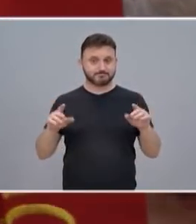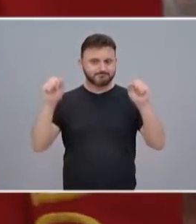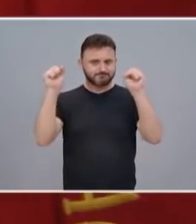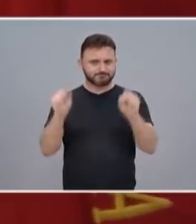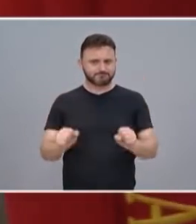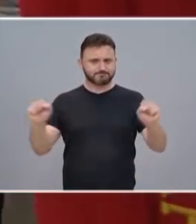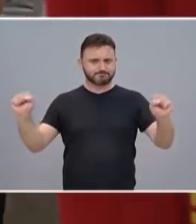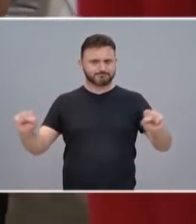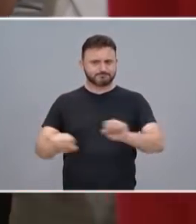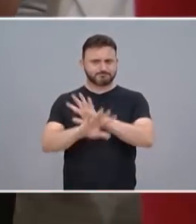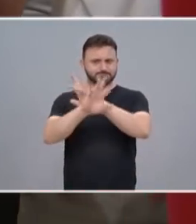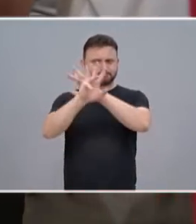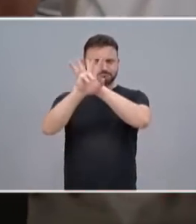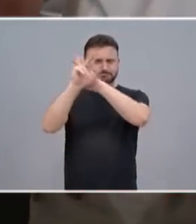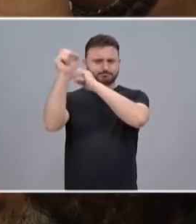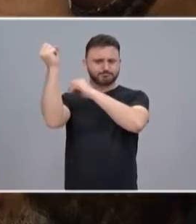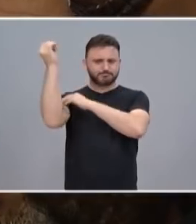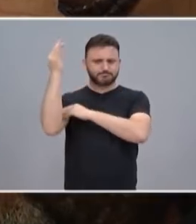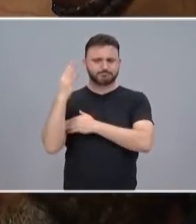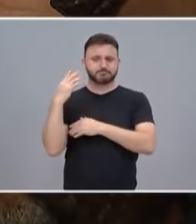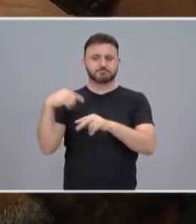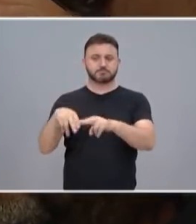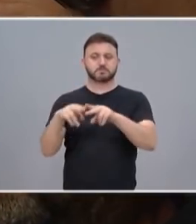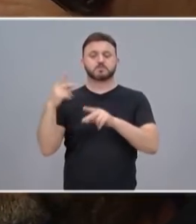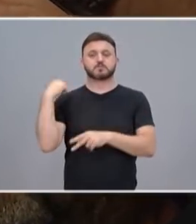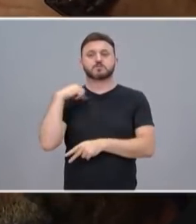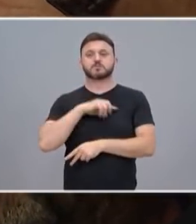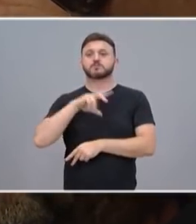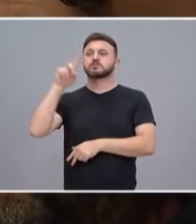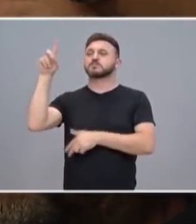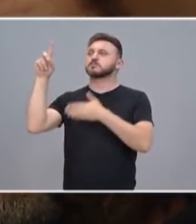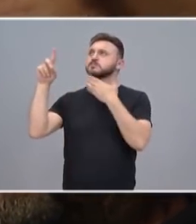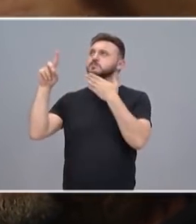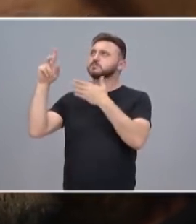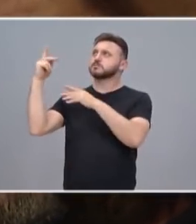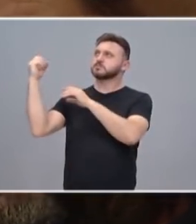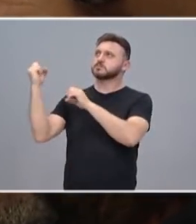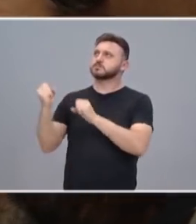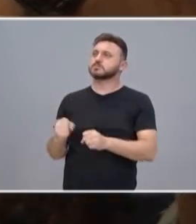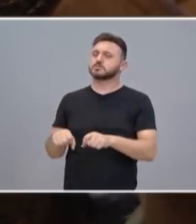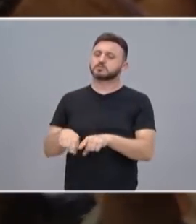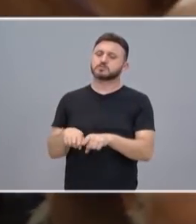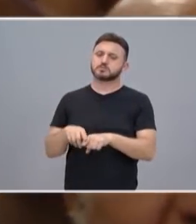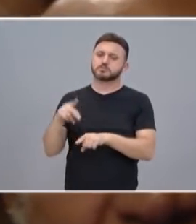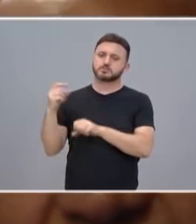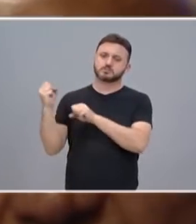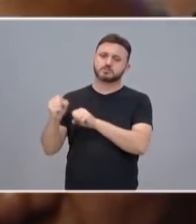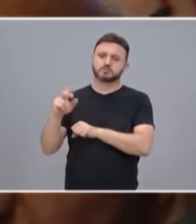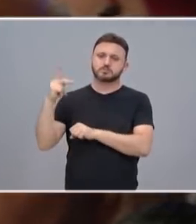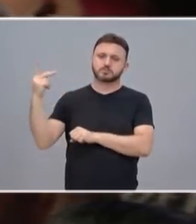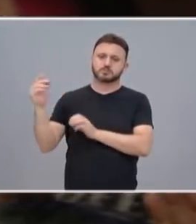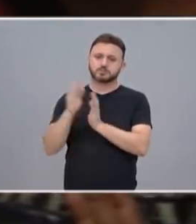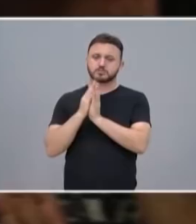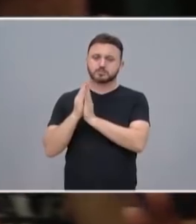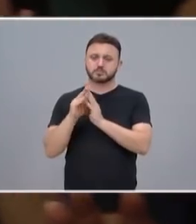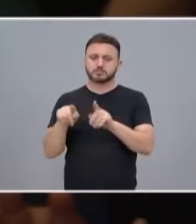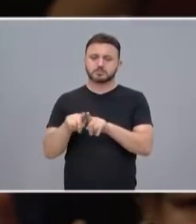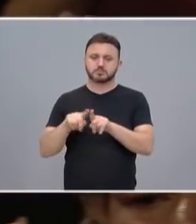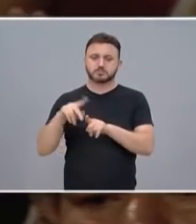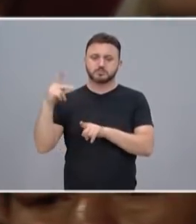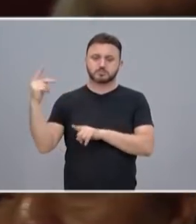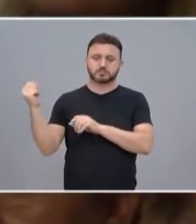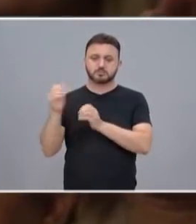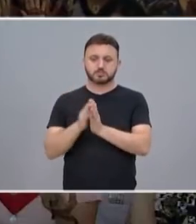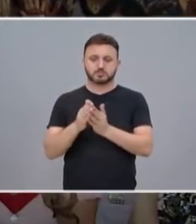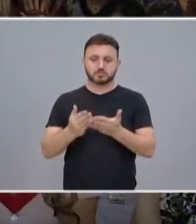graças, uma noite de bênçãos. Por isso nós clamamos, Senhor, no teu poder, no poder da tua oração, no poder da tua palavra.